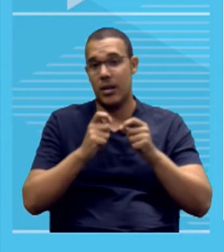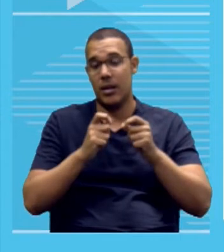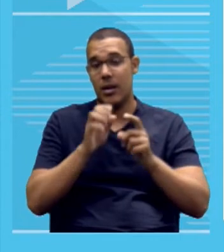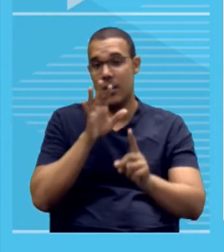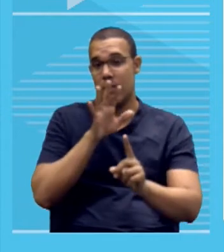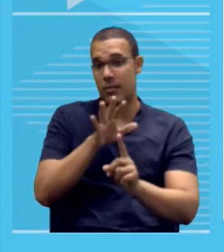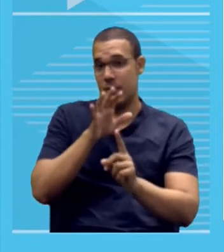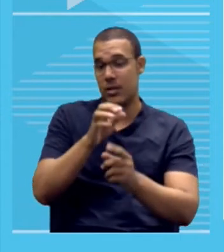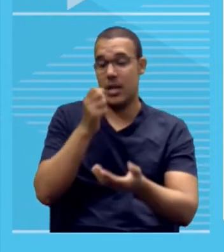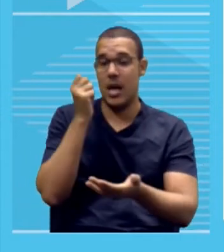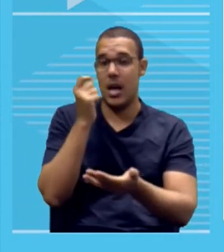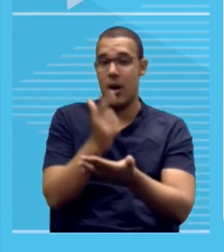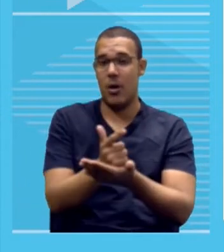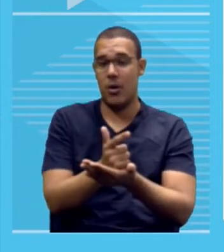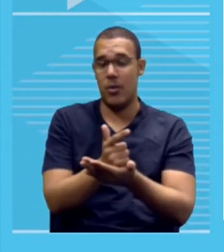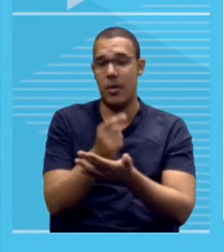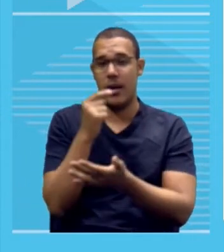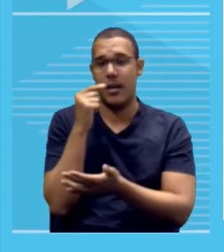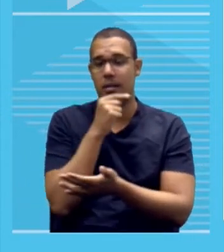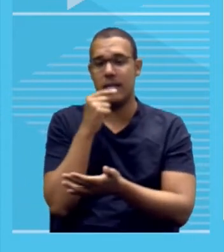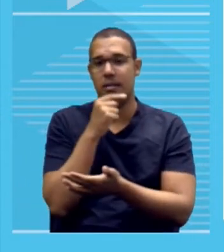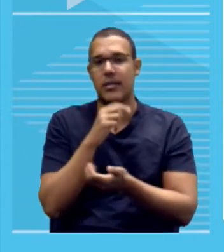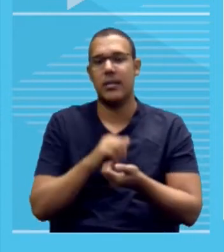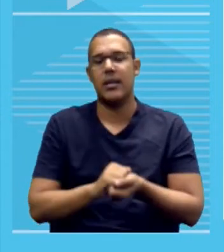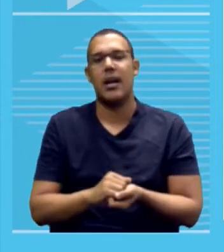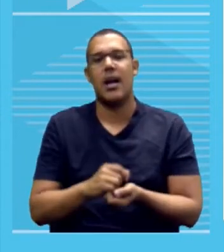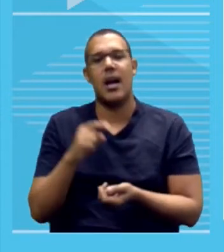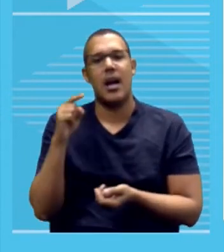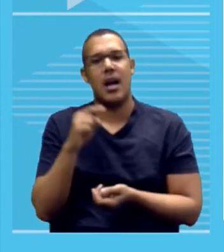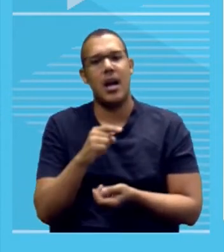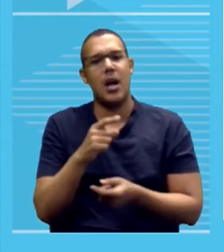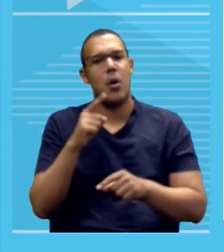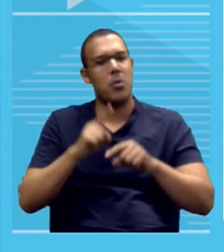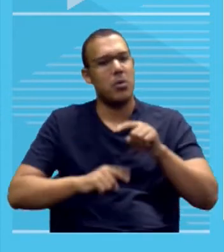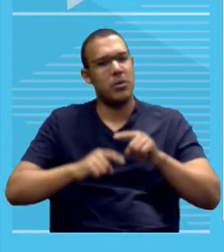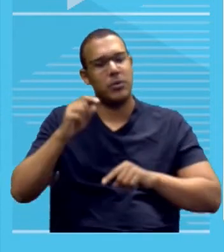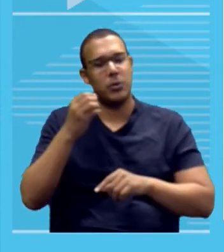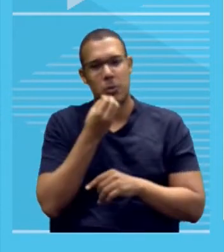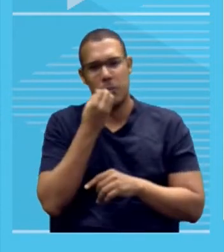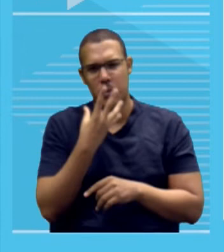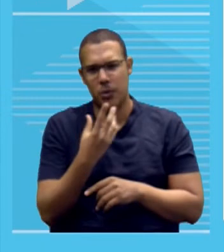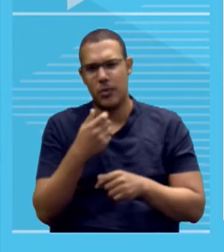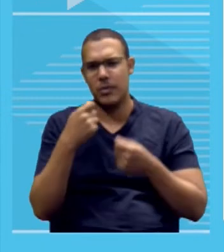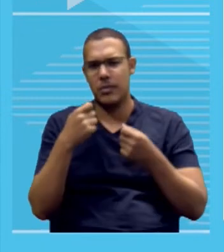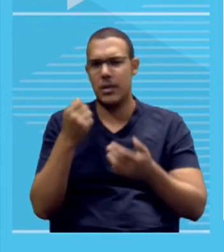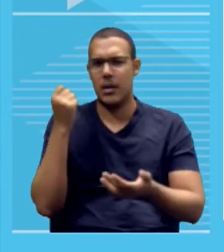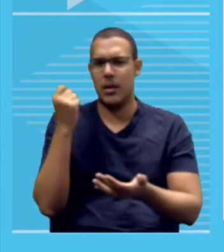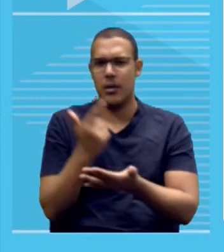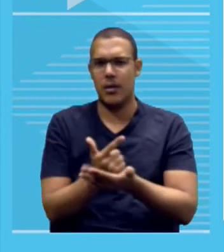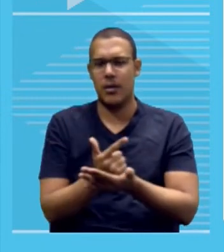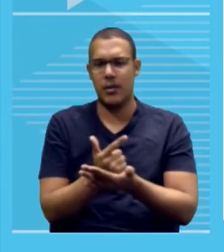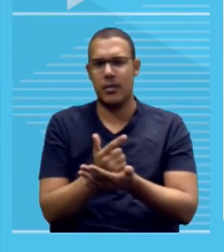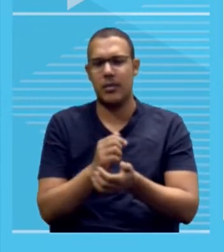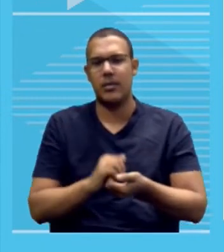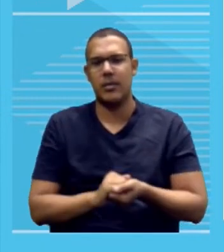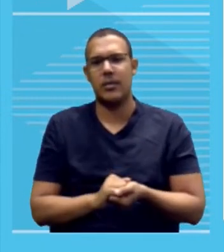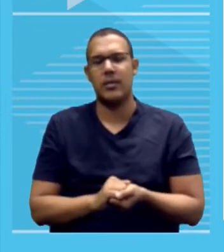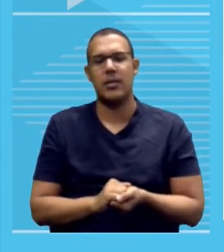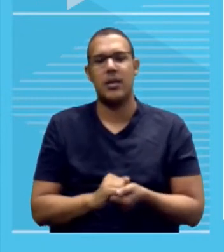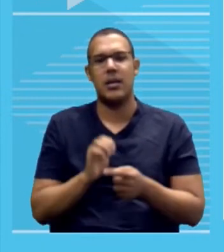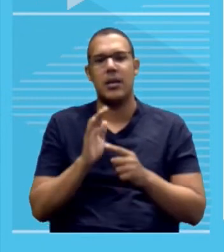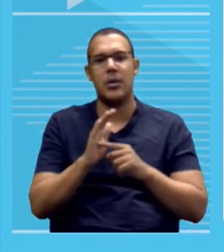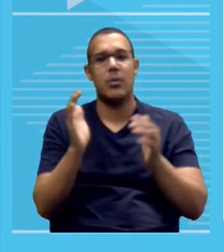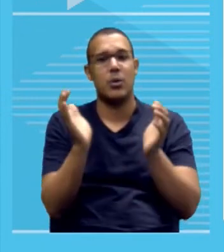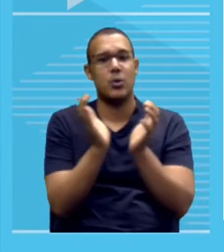pasta Ele quer te convencer de que olha aqui é o melhor produto um ele mostra um público específico